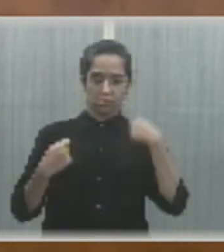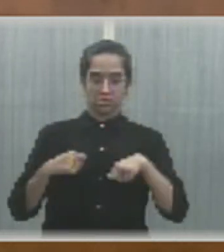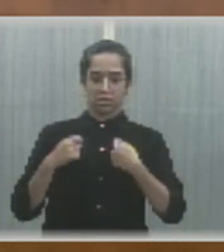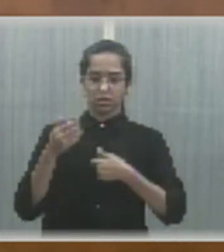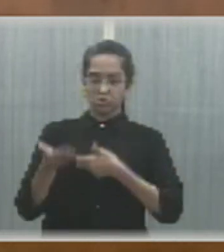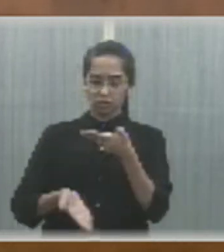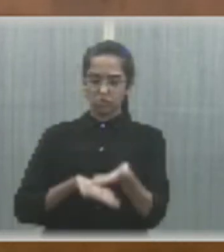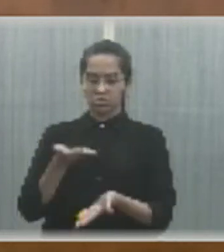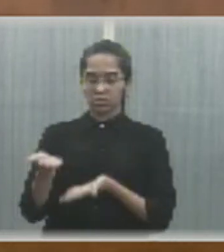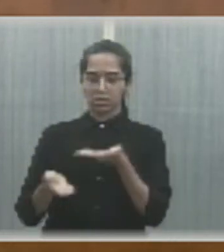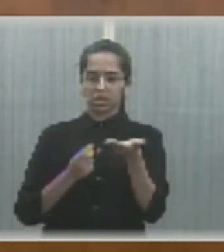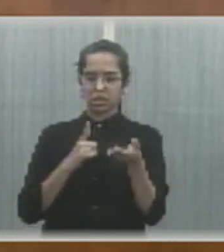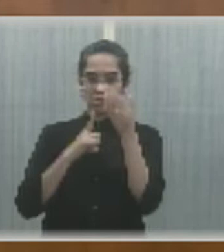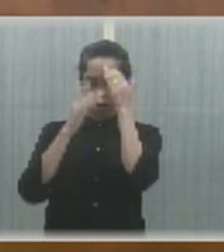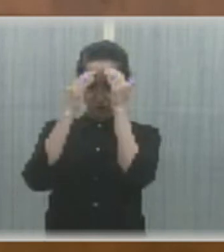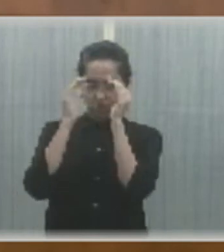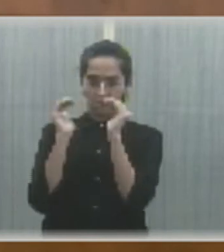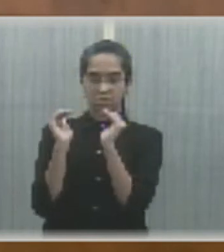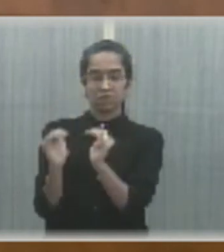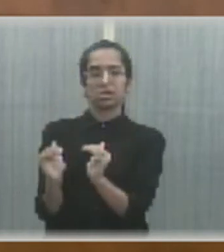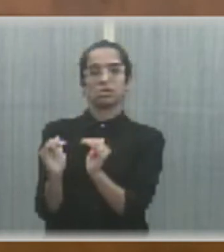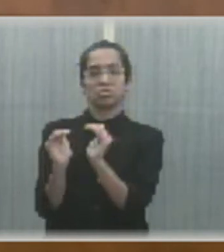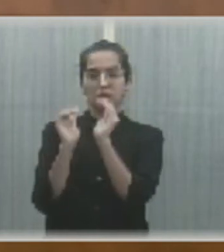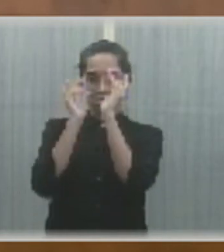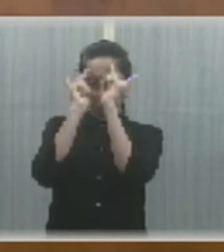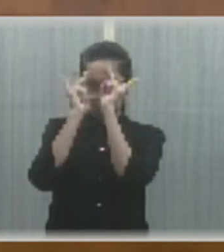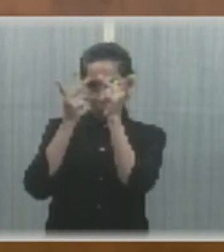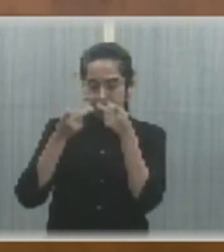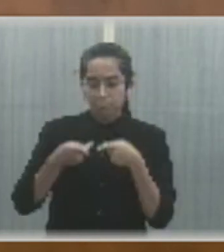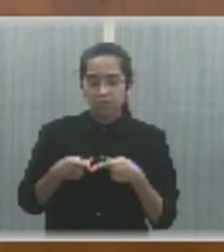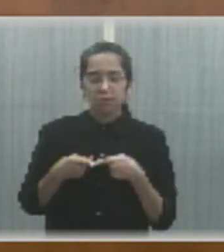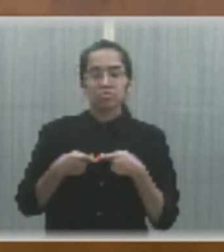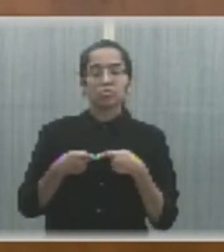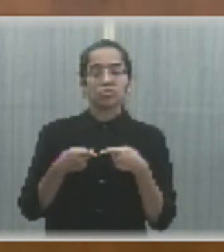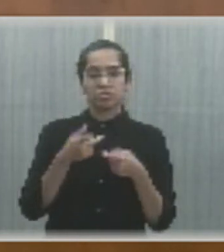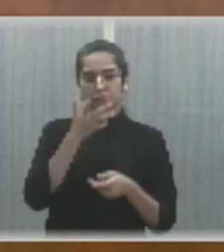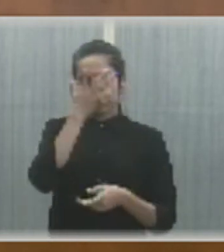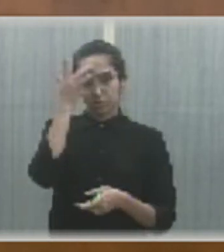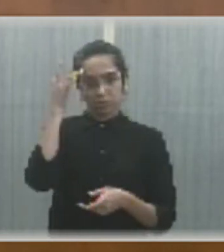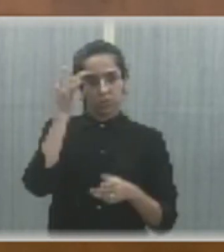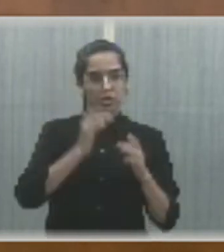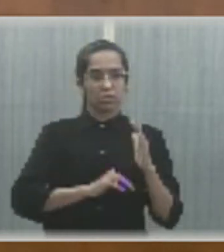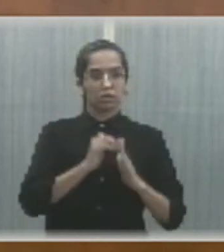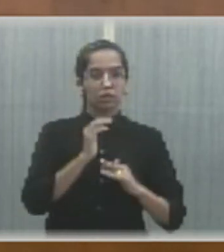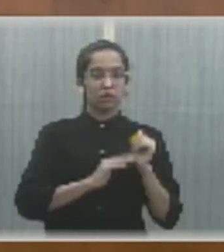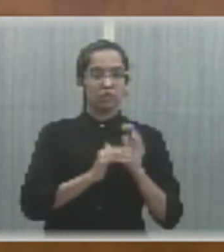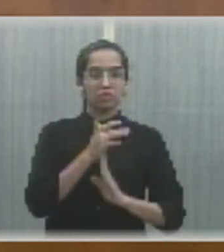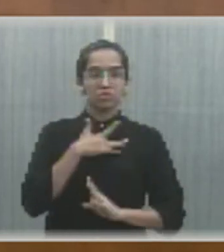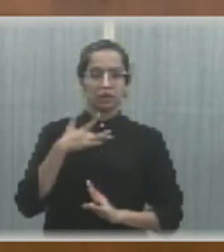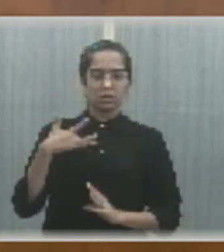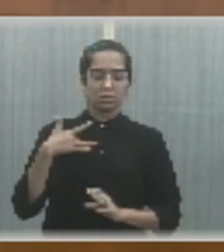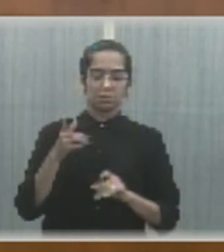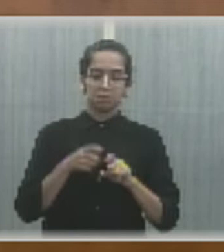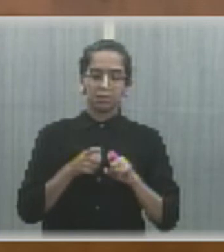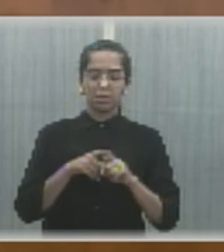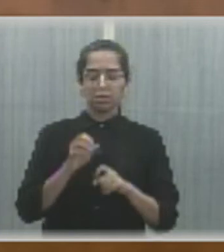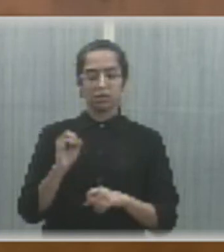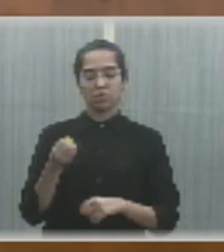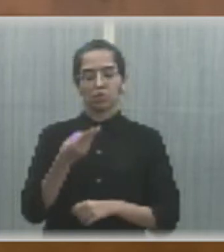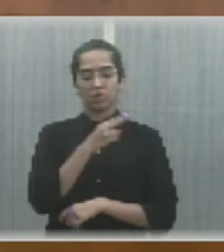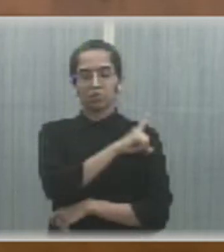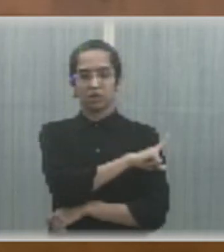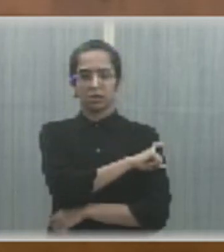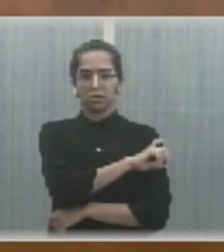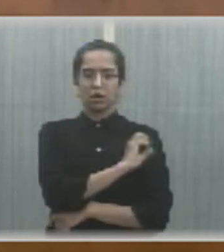qualidade, com respeito, com humanização. O profissional da saúde, seja o médico, seja o